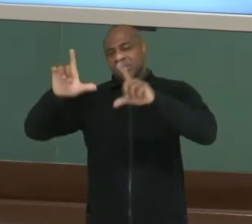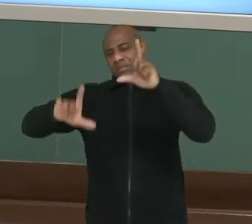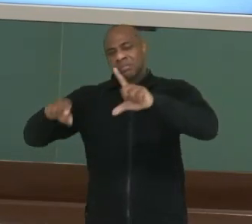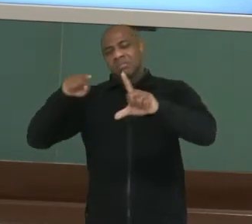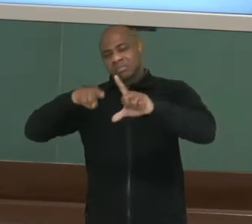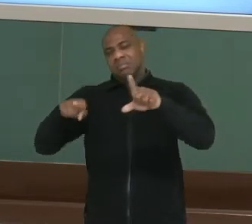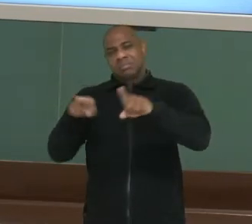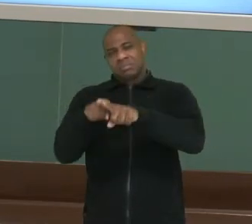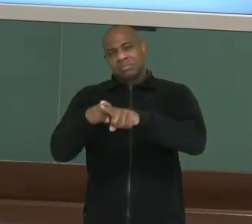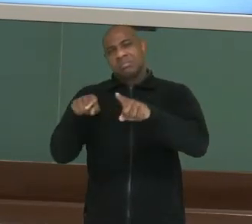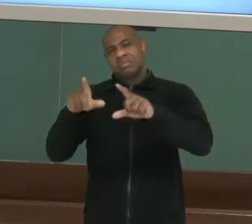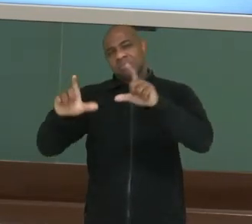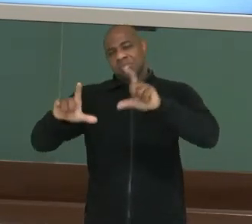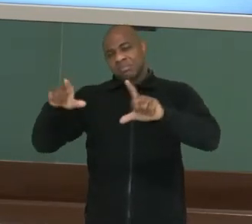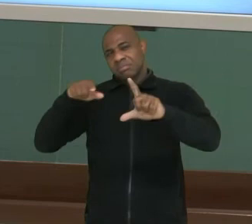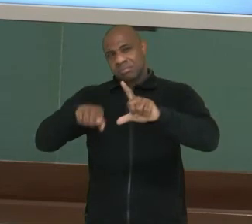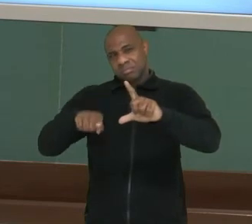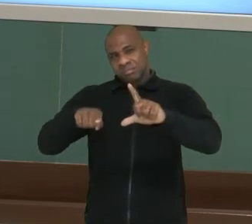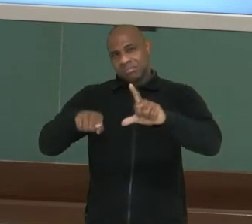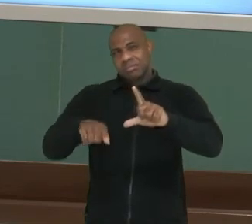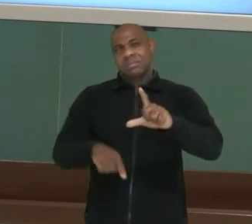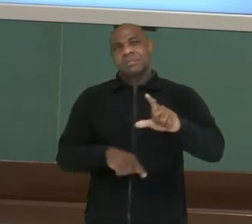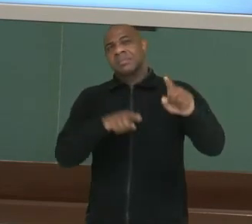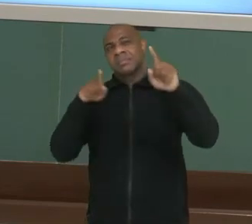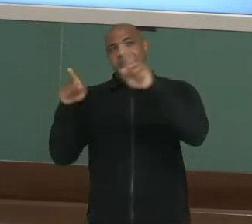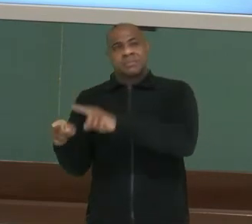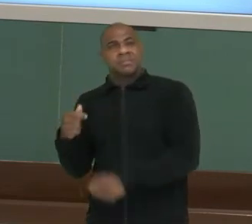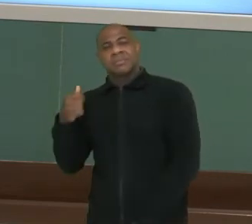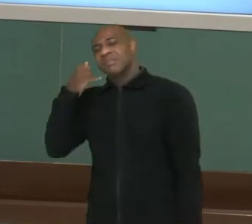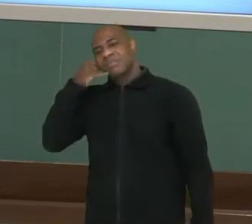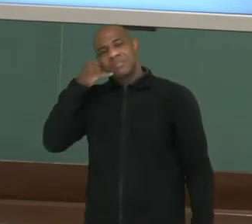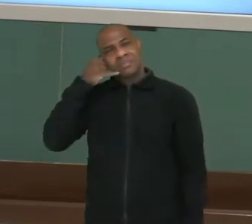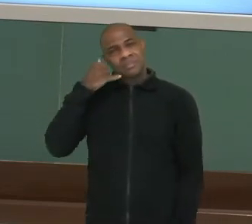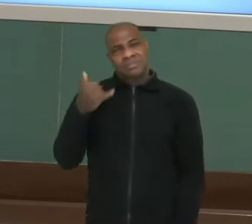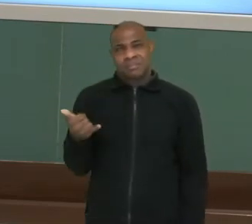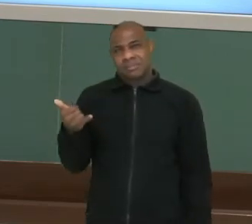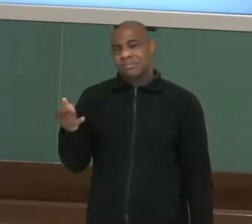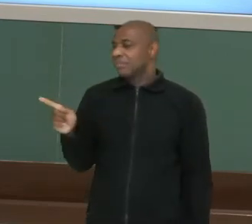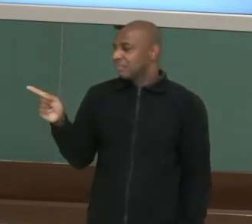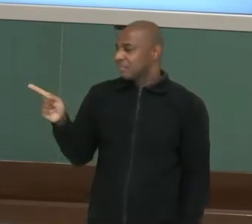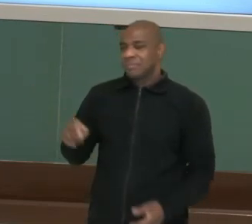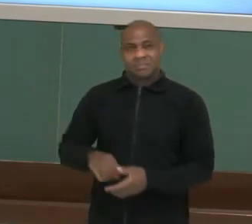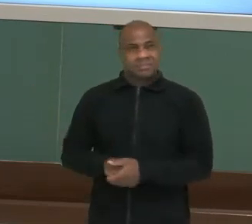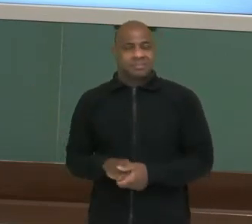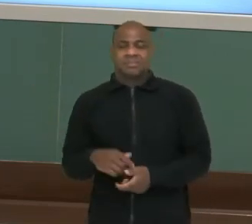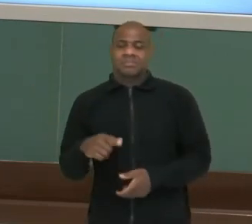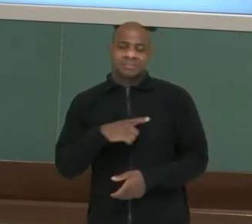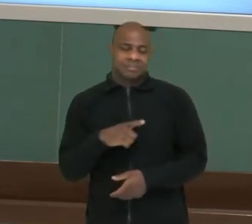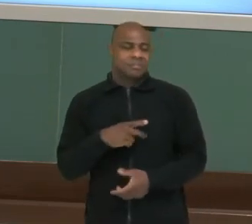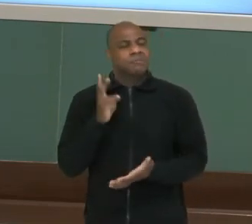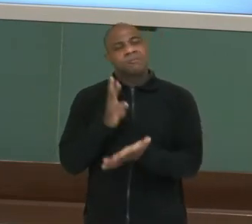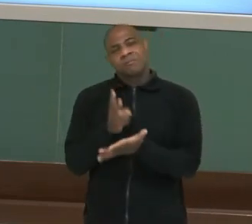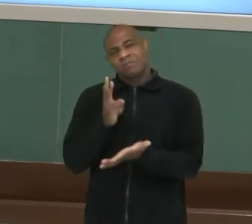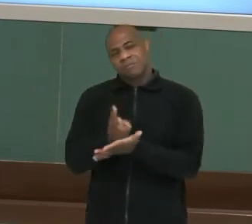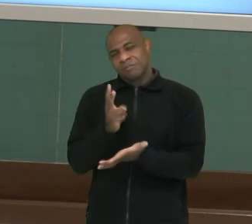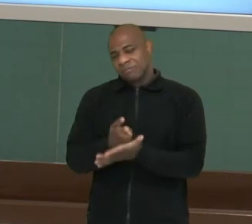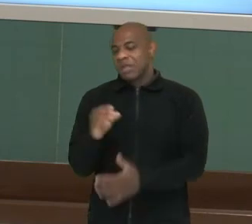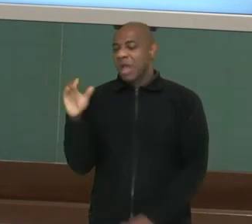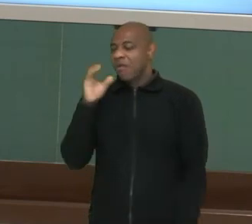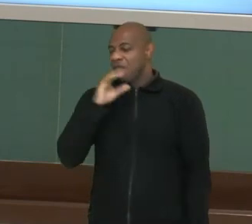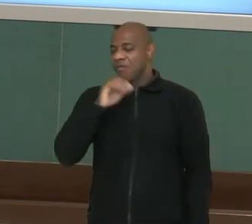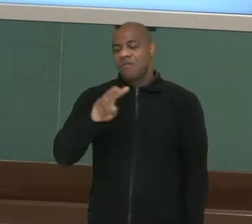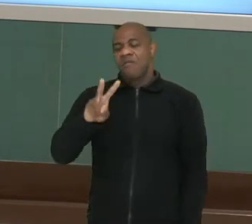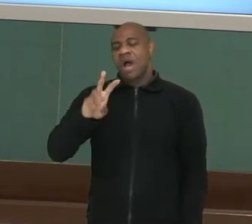já foi mencionado, também são ondas eletromagnéticas. Pessoal, no mesmo meio, essas ondas têm a mesma velocidade.